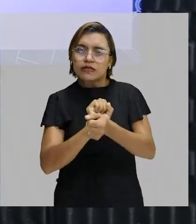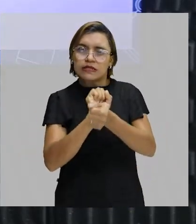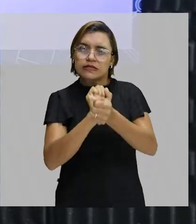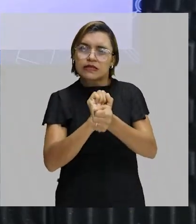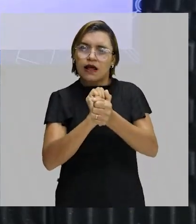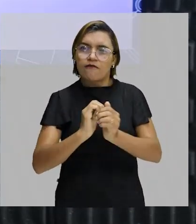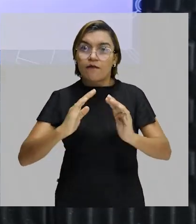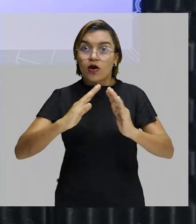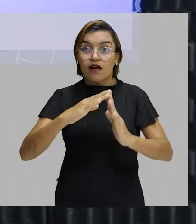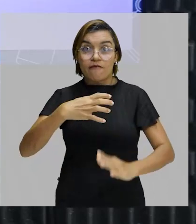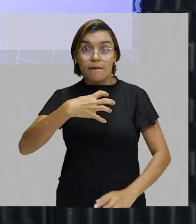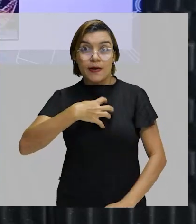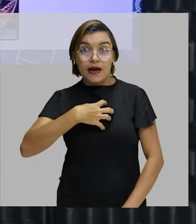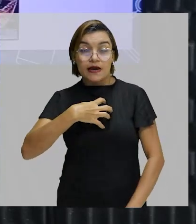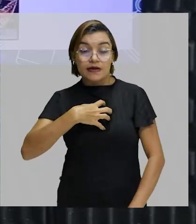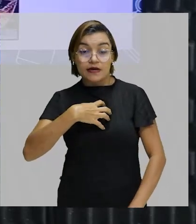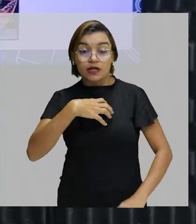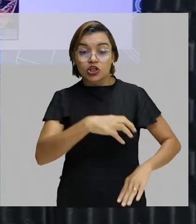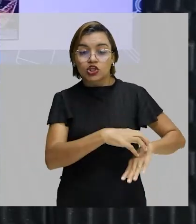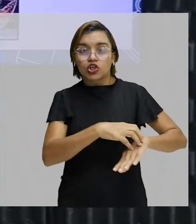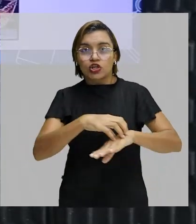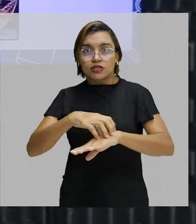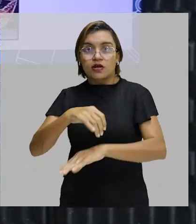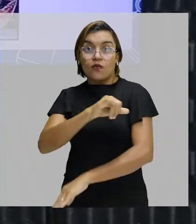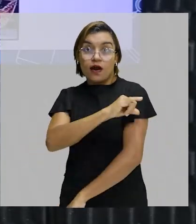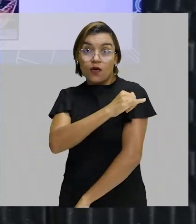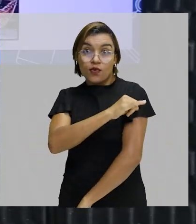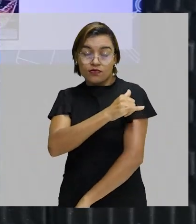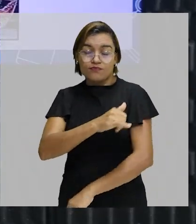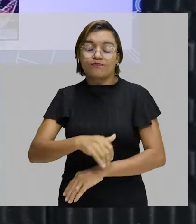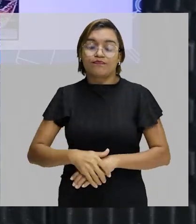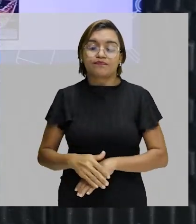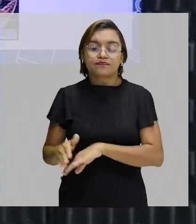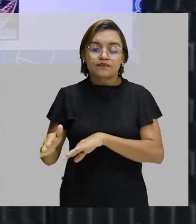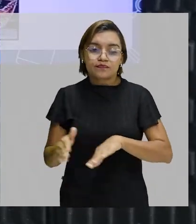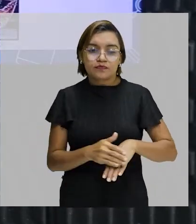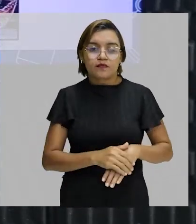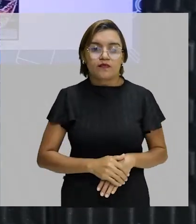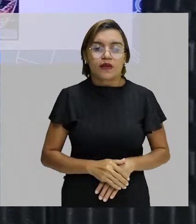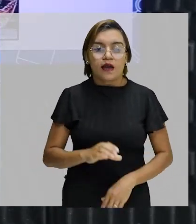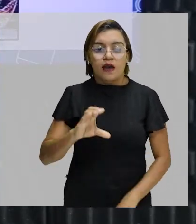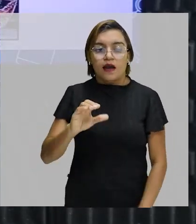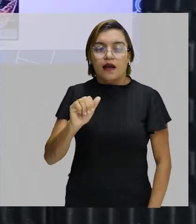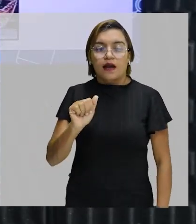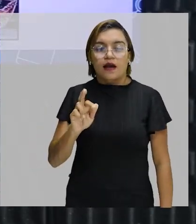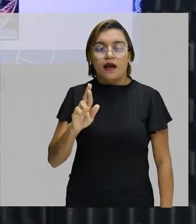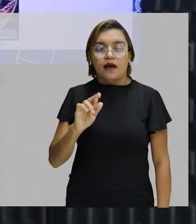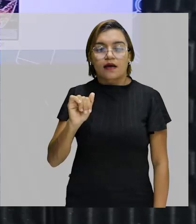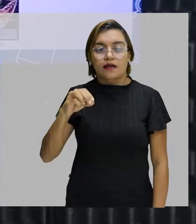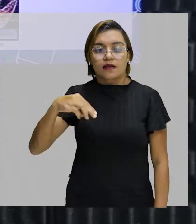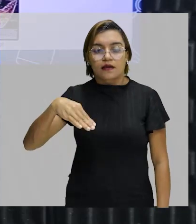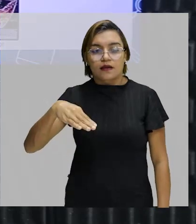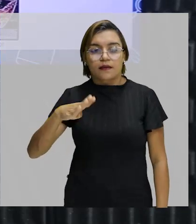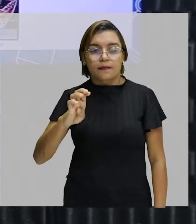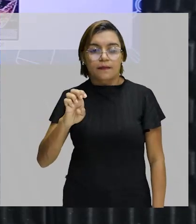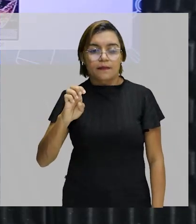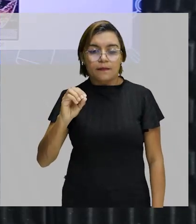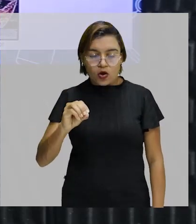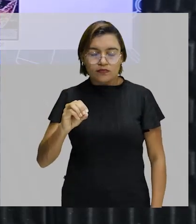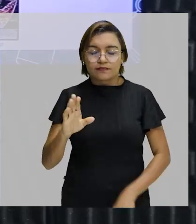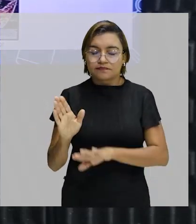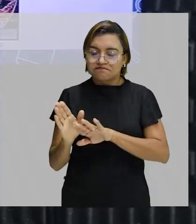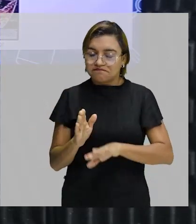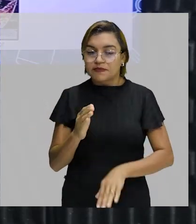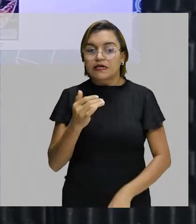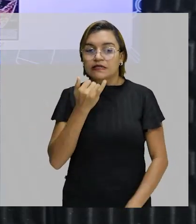Rio de Janeiro, tá? O carimbó é uma dança cultural da região norte,